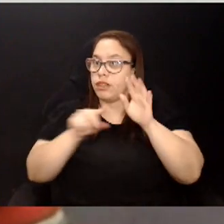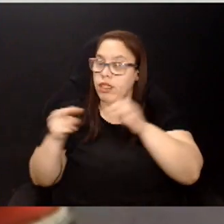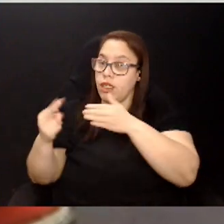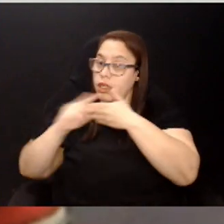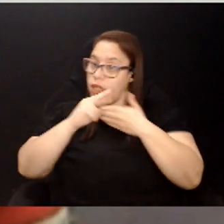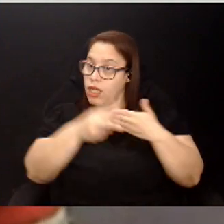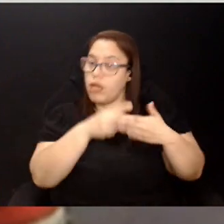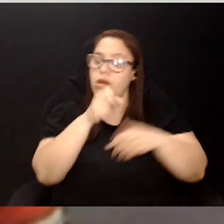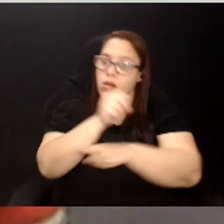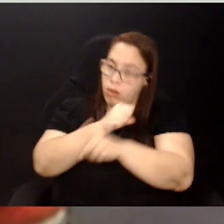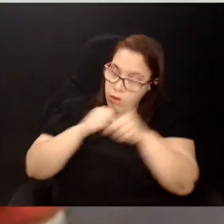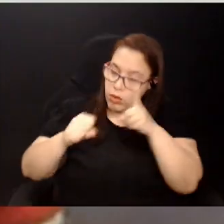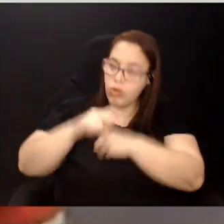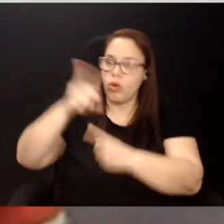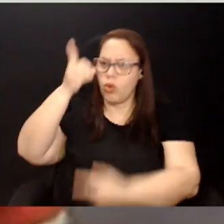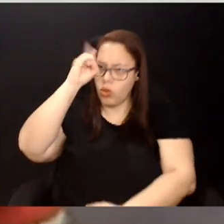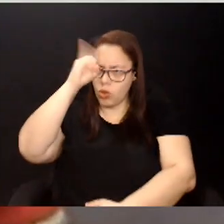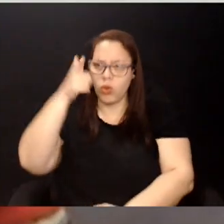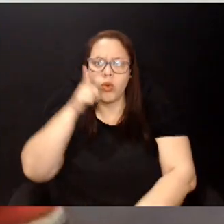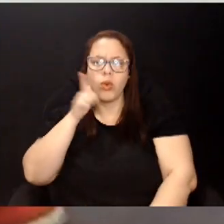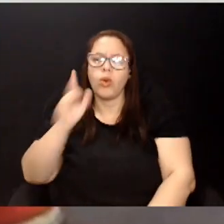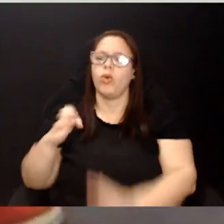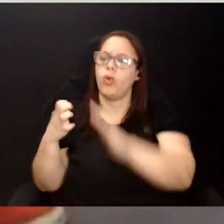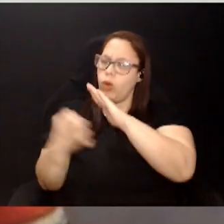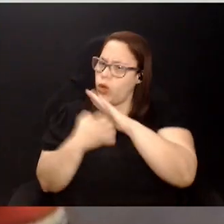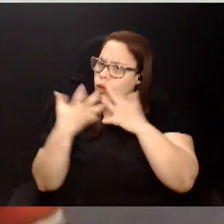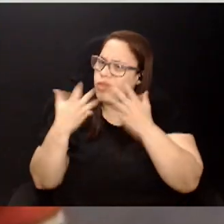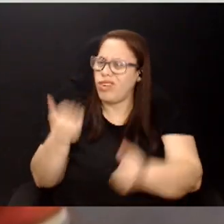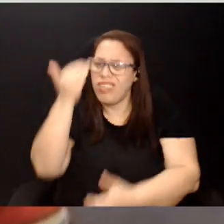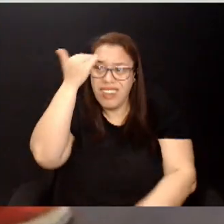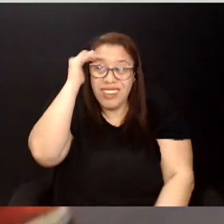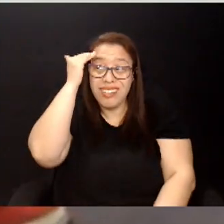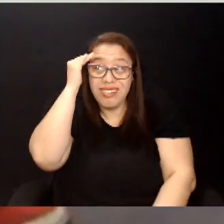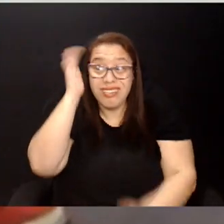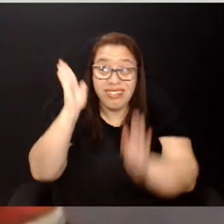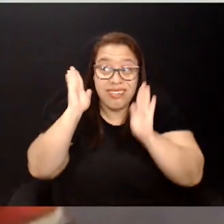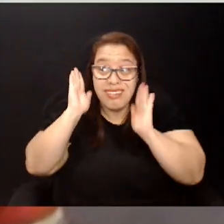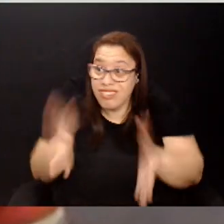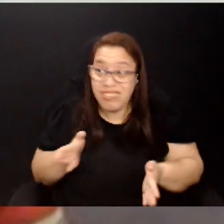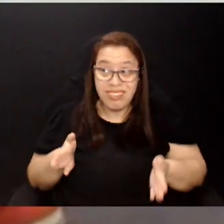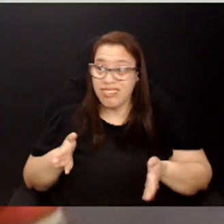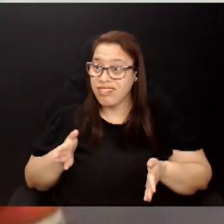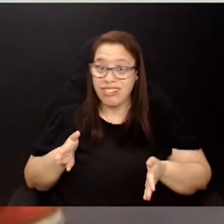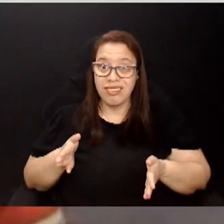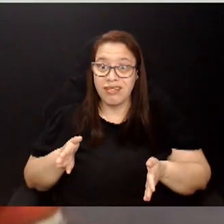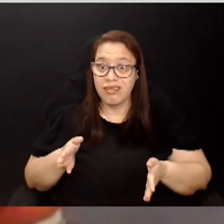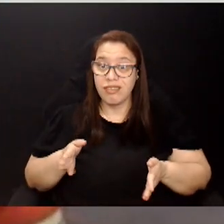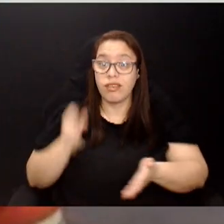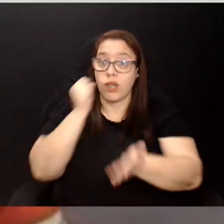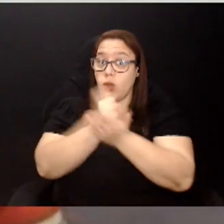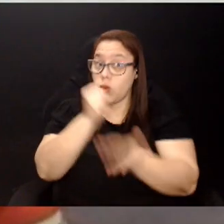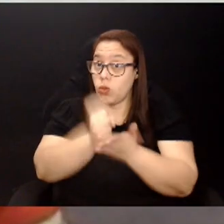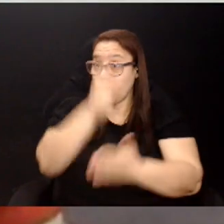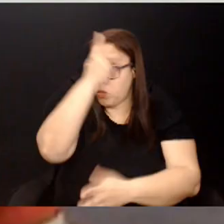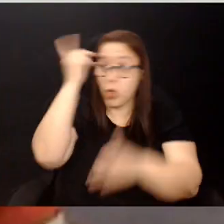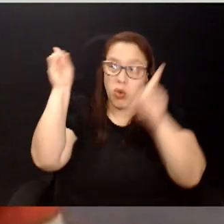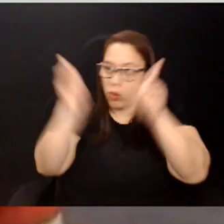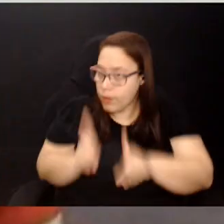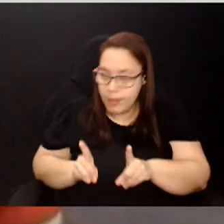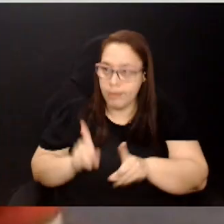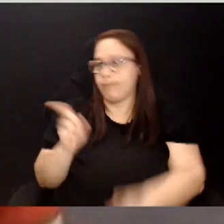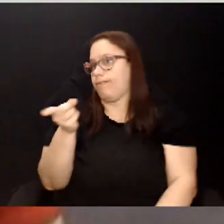sociedade, o cotidiano, e que as empresas entendam de uma vez por todas que contratar uma pessoa com deficiência não